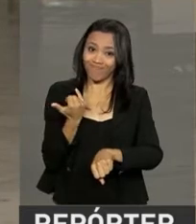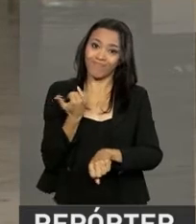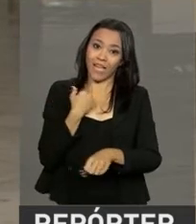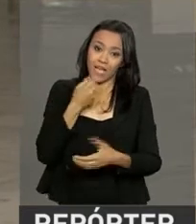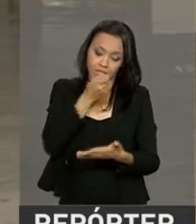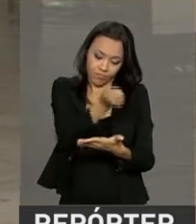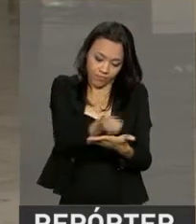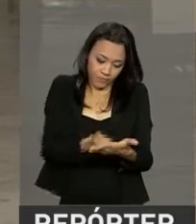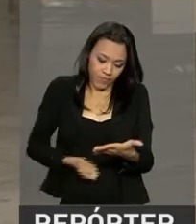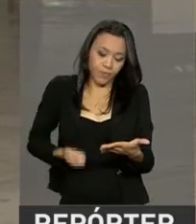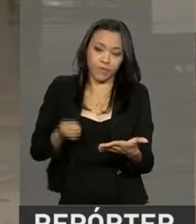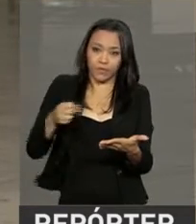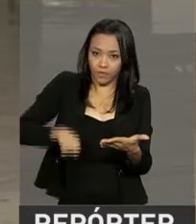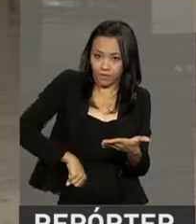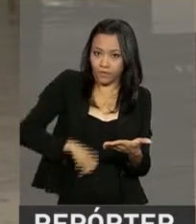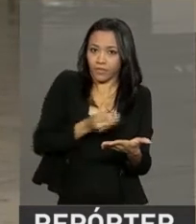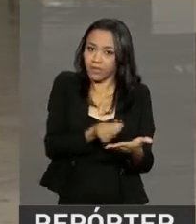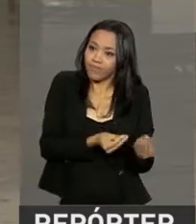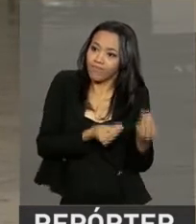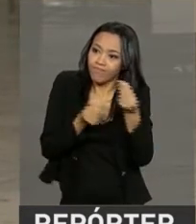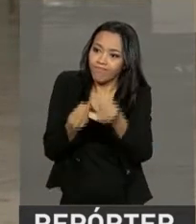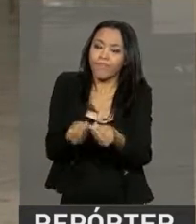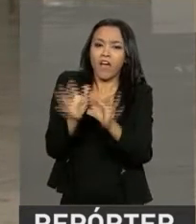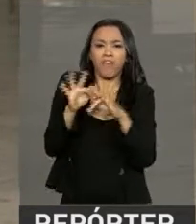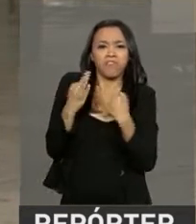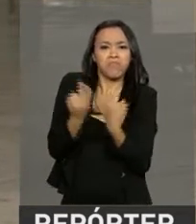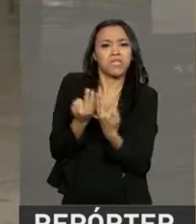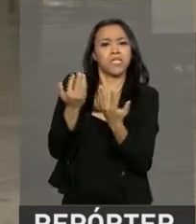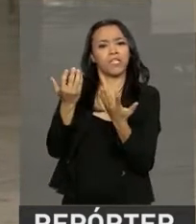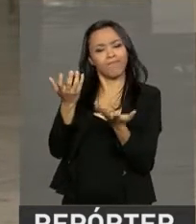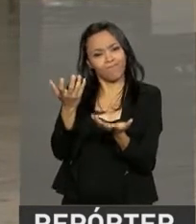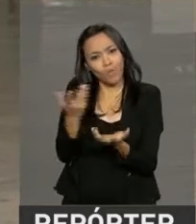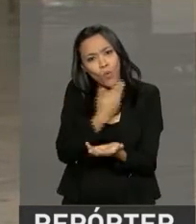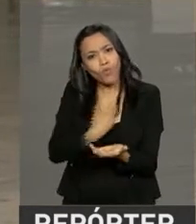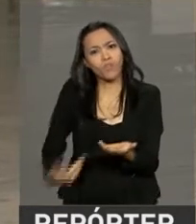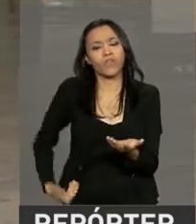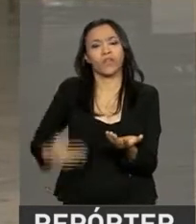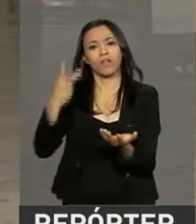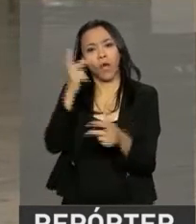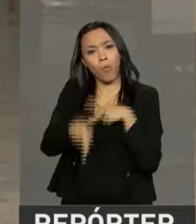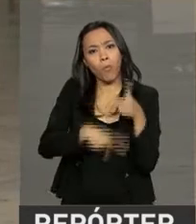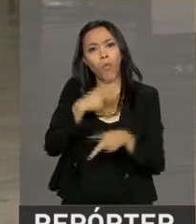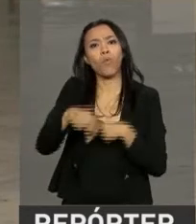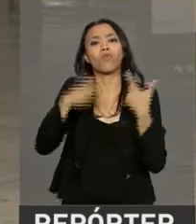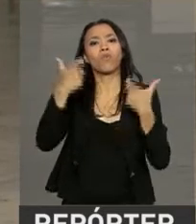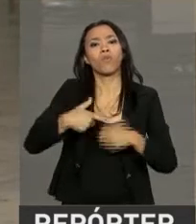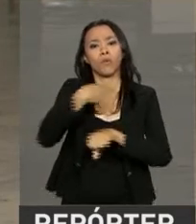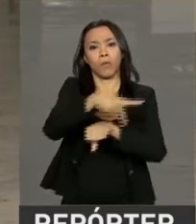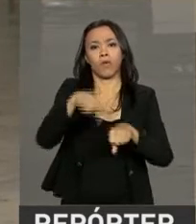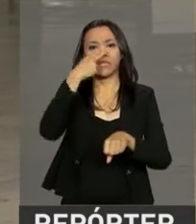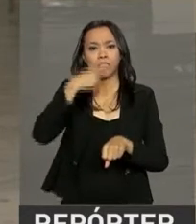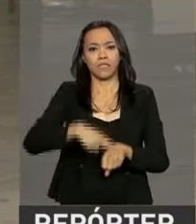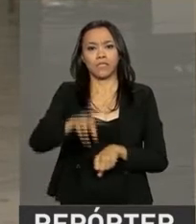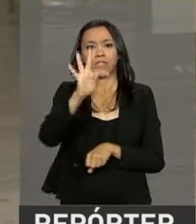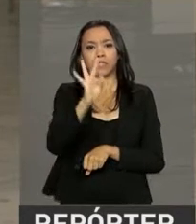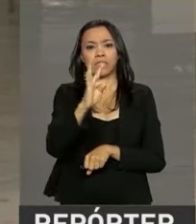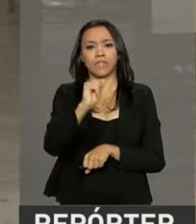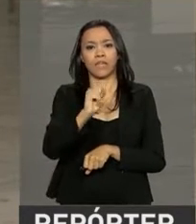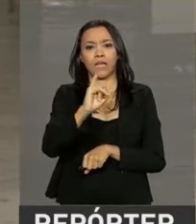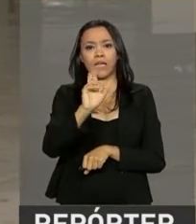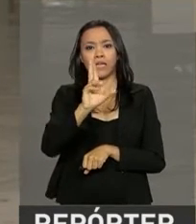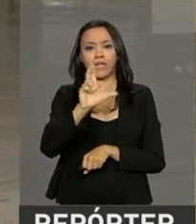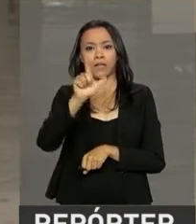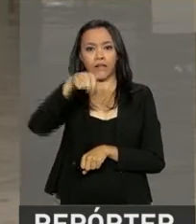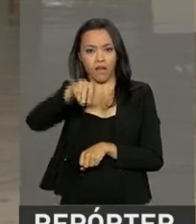exteriores manifestou sentidas condolências à família real ao governo e ao povo da tailândia o documento diz que o brasil